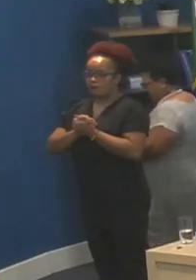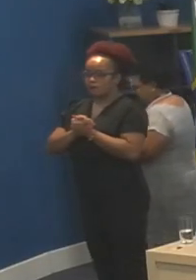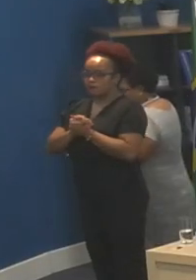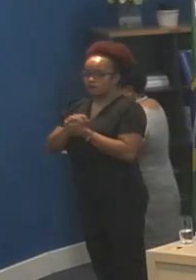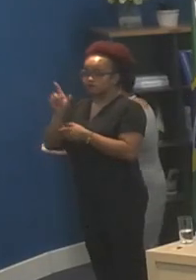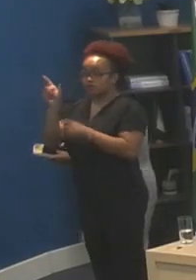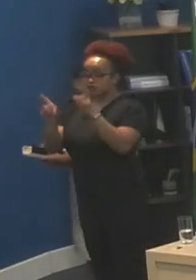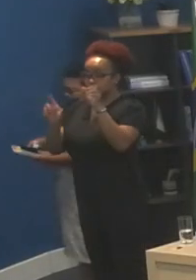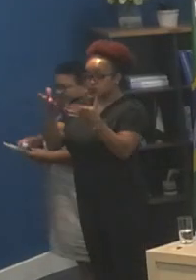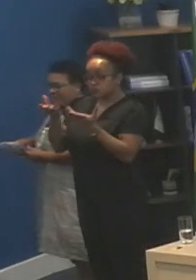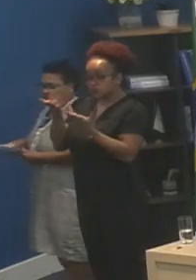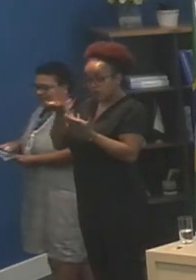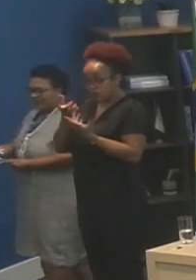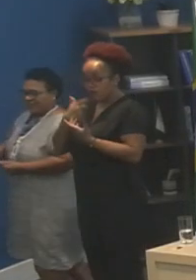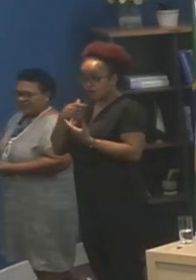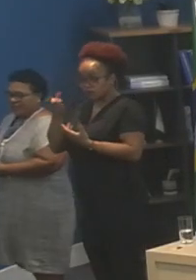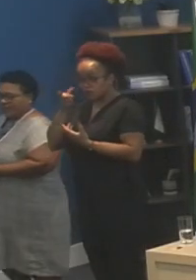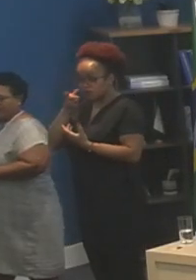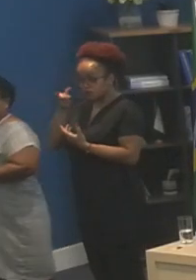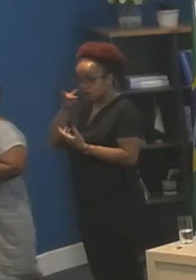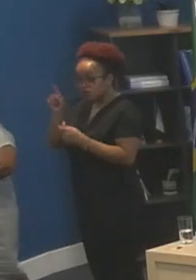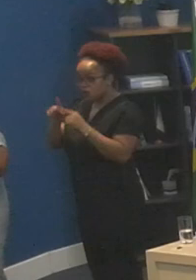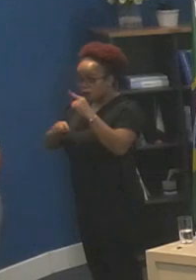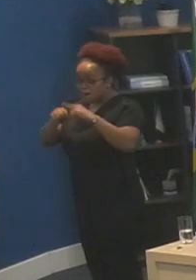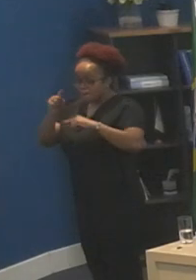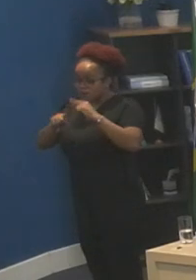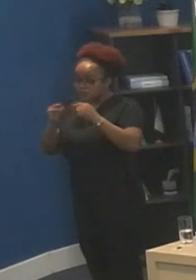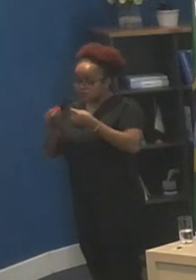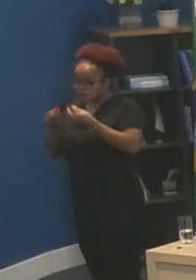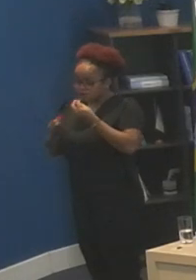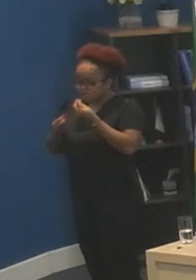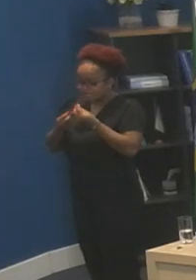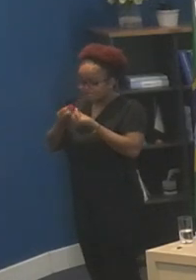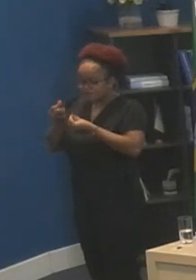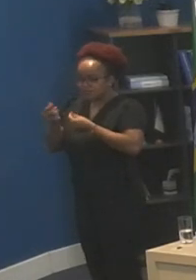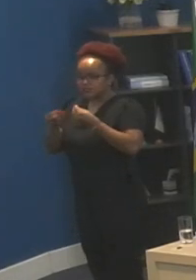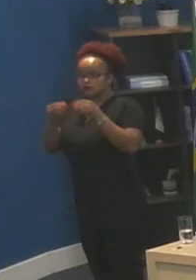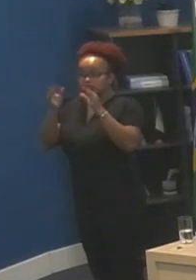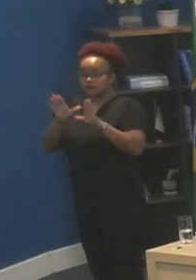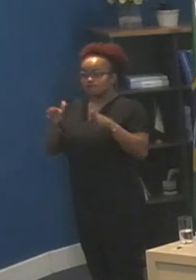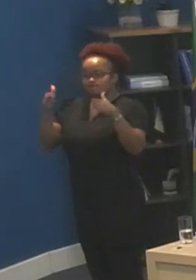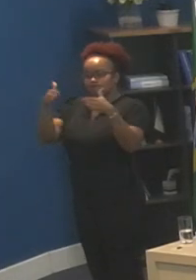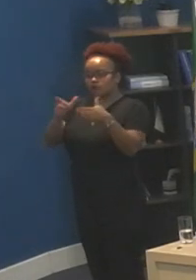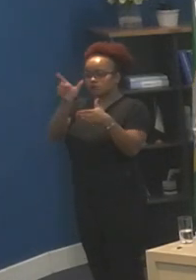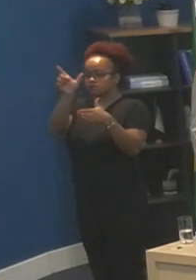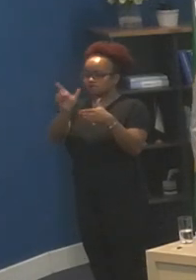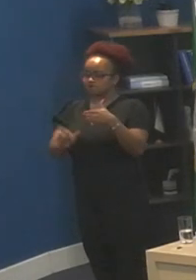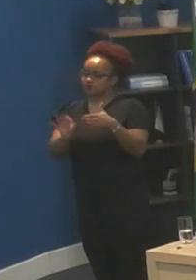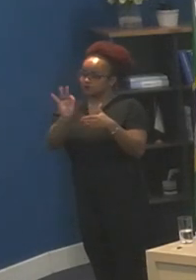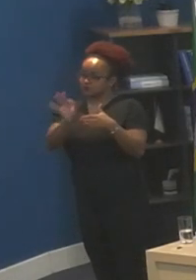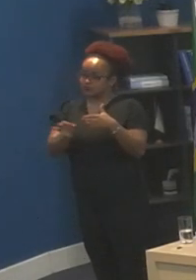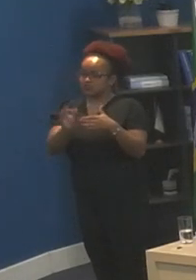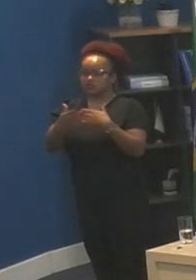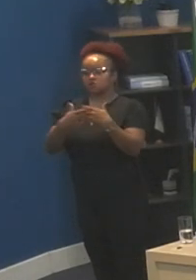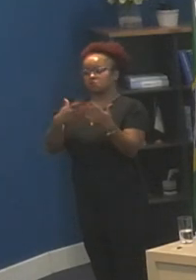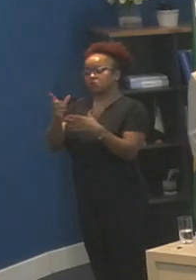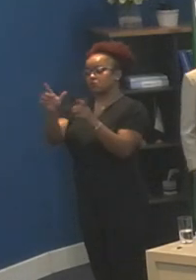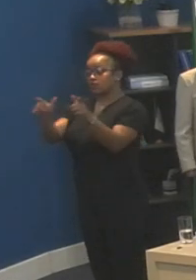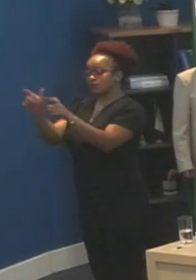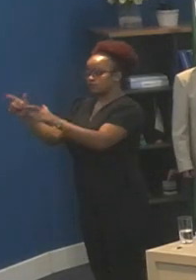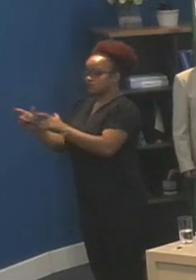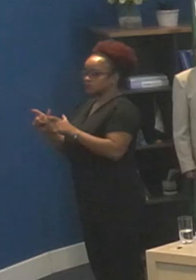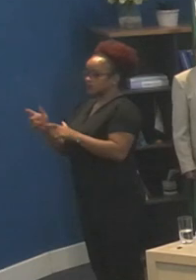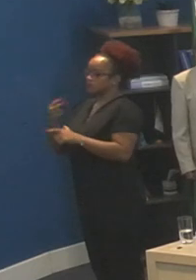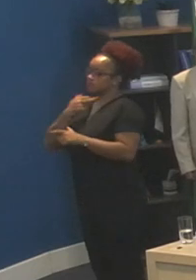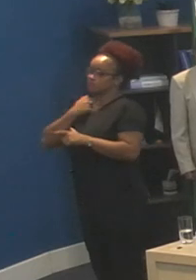tiverem interesse, como eu disse, esse é um material que ele tem que ser direcionado, certo? Ele não pode ir para qualquer lugar, porque